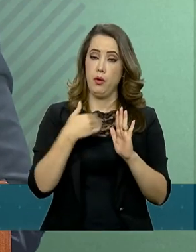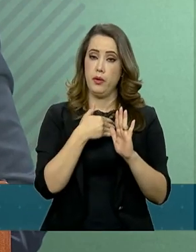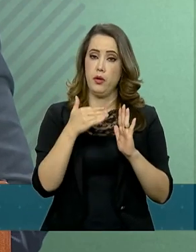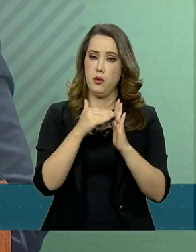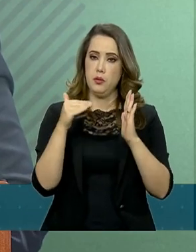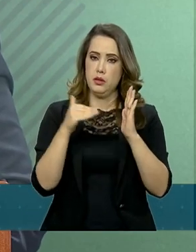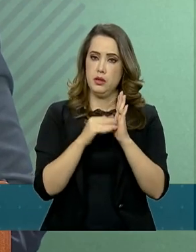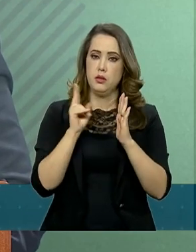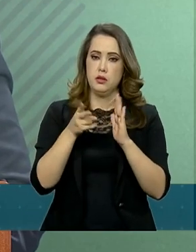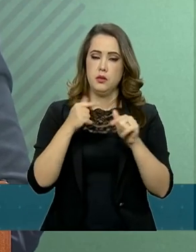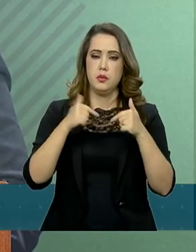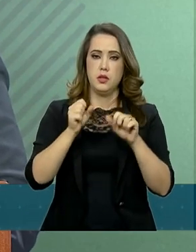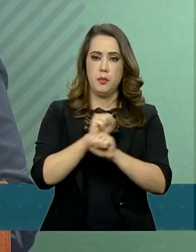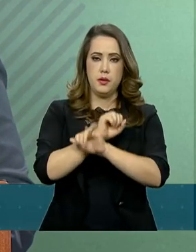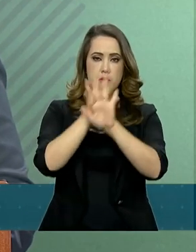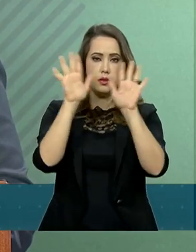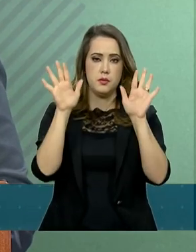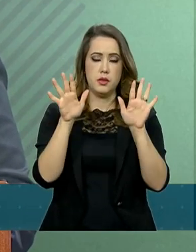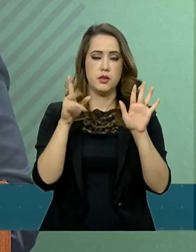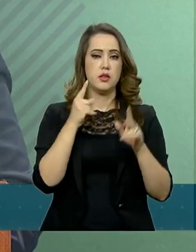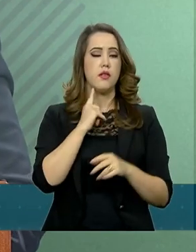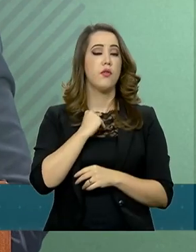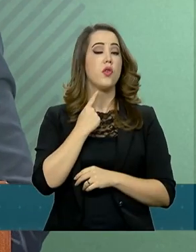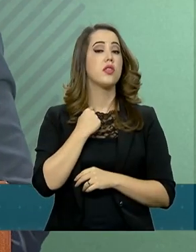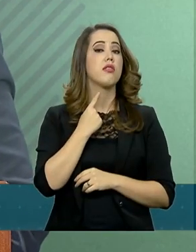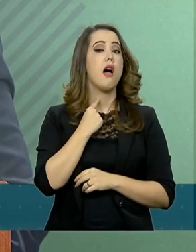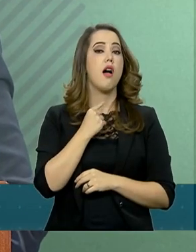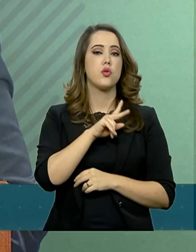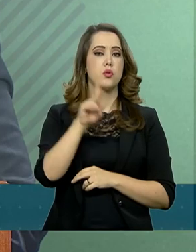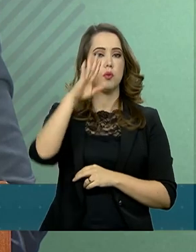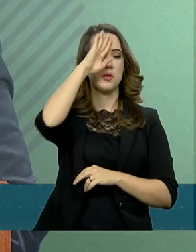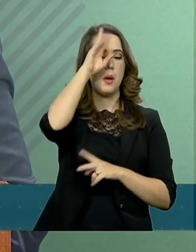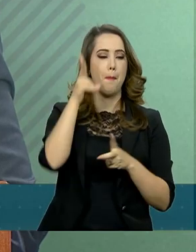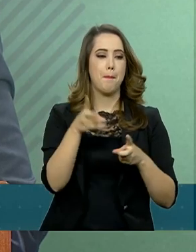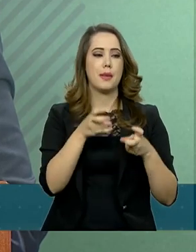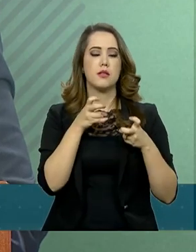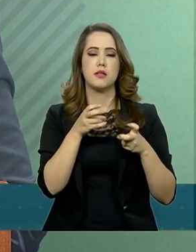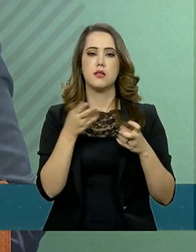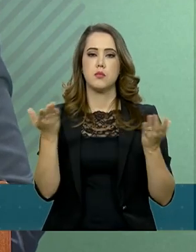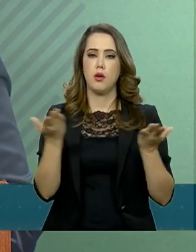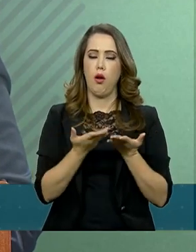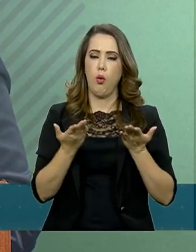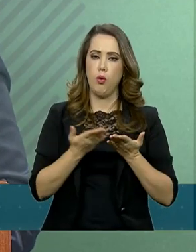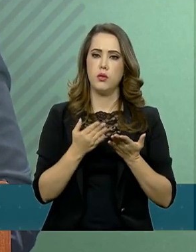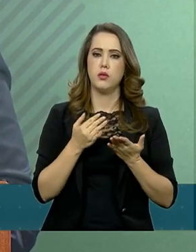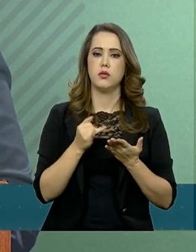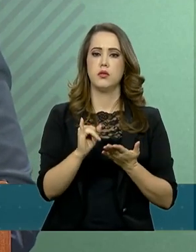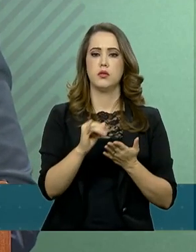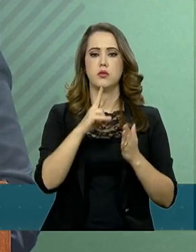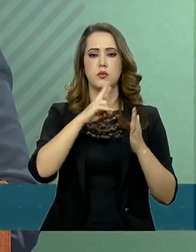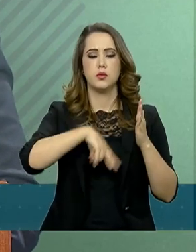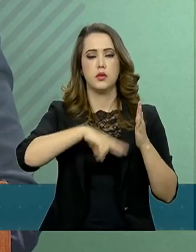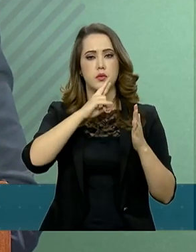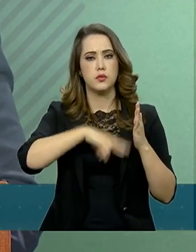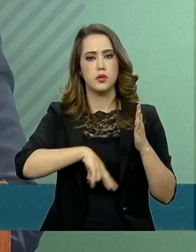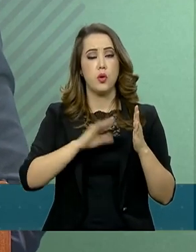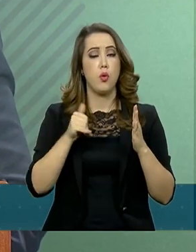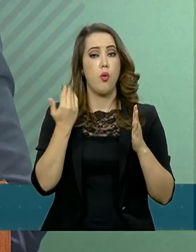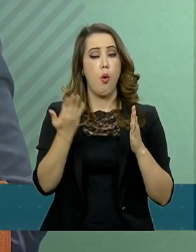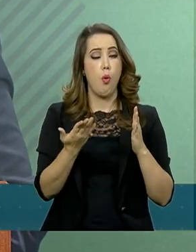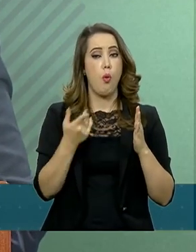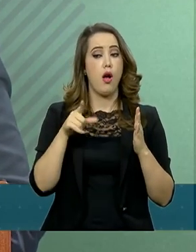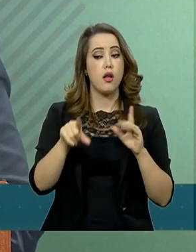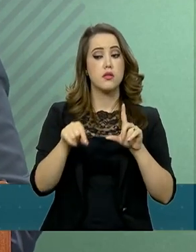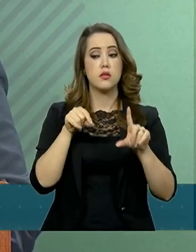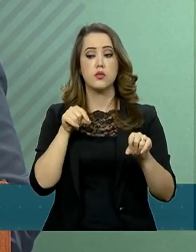a intenção do senhor presidente é identificar desde pronto o relatório quais são as